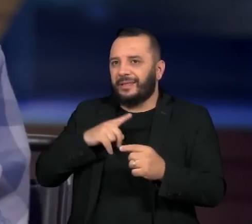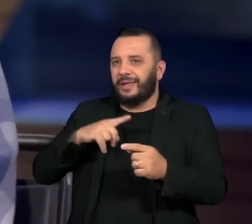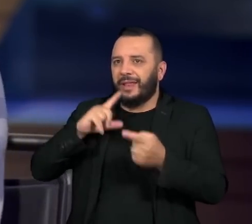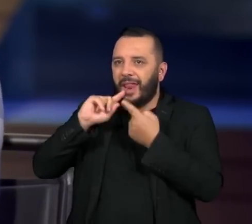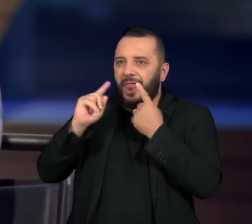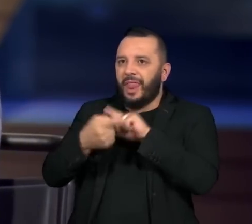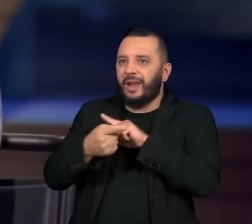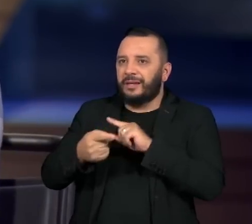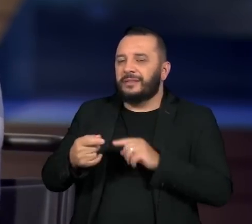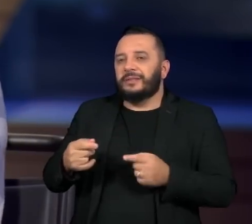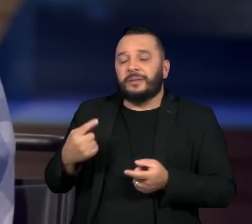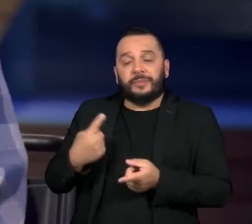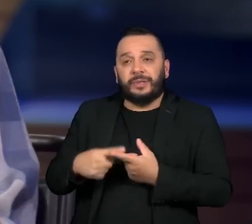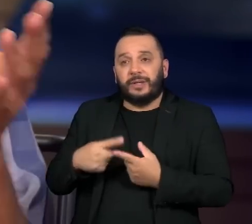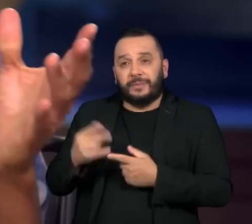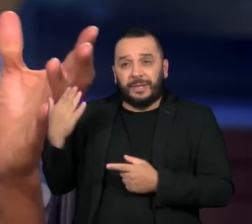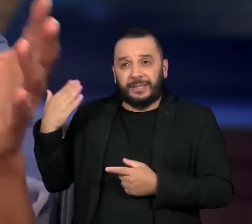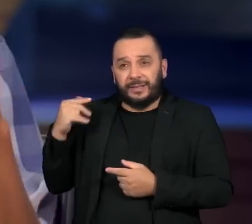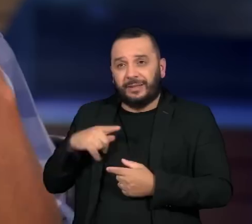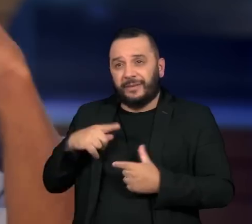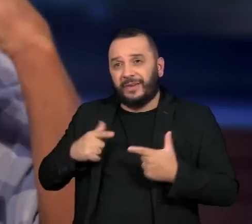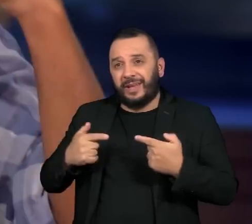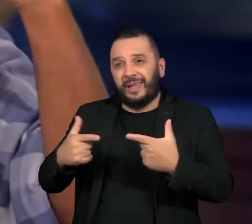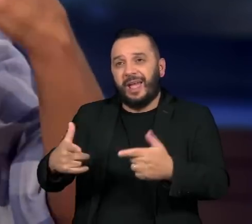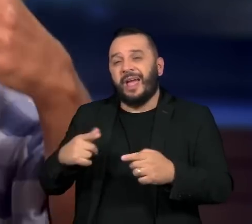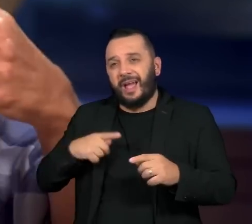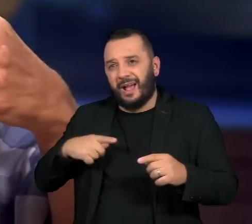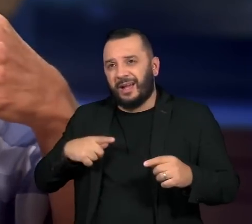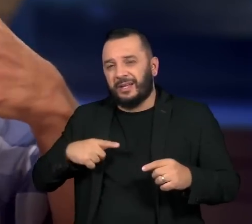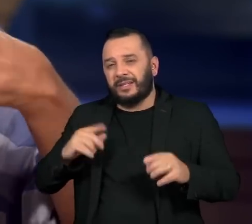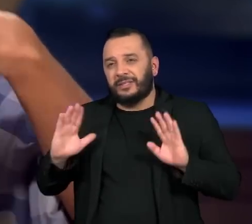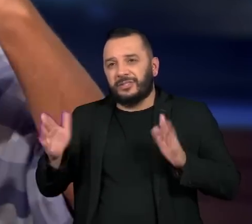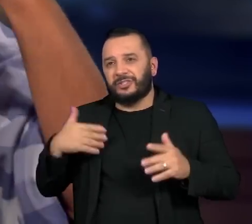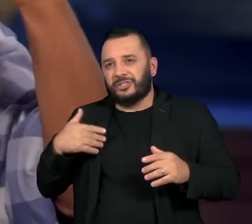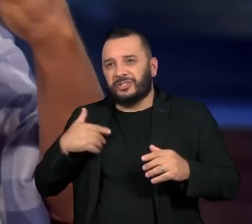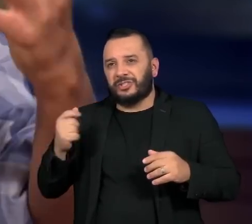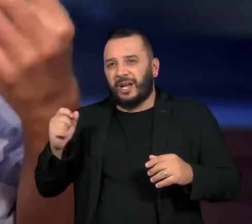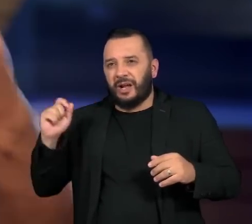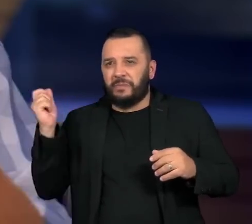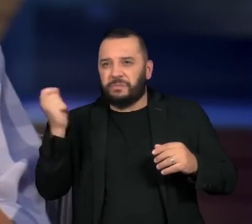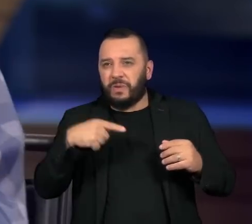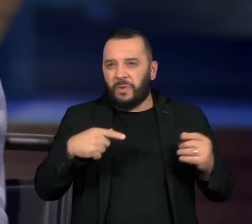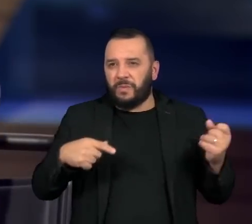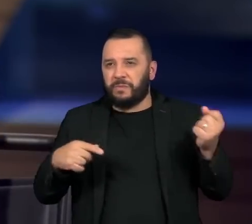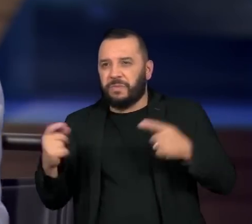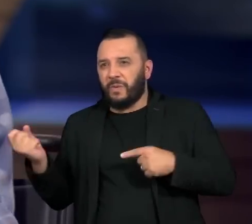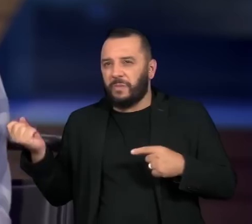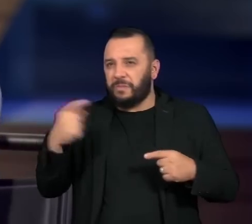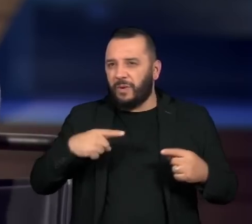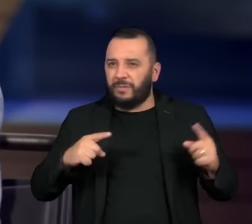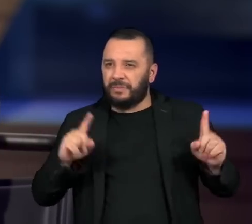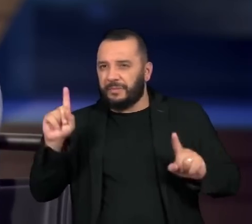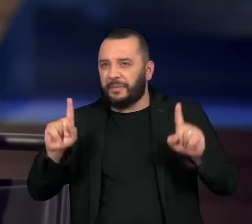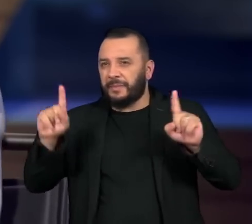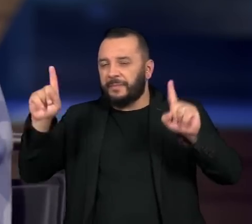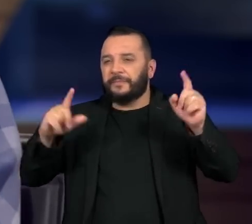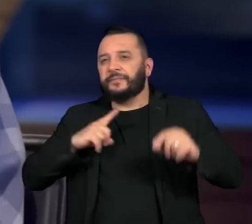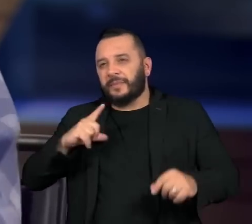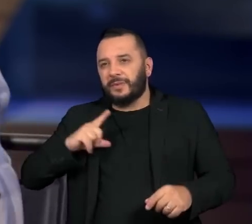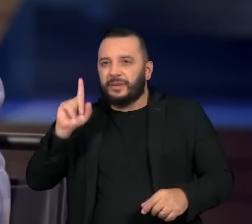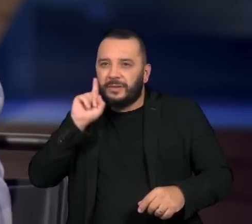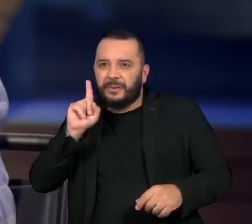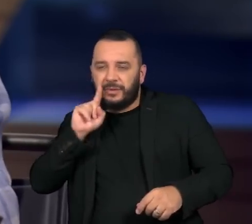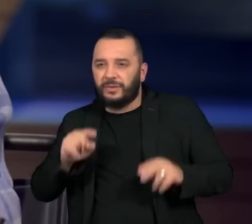período pós-Guerra Fria, né? Nós tivemos o período da Guerra Fria, com o mundo bipolar, Estados Unidos, União